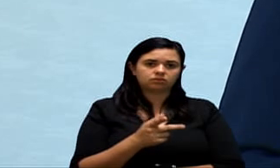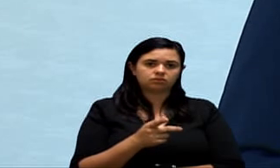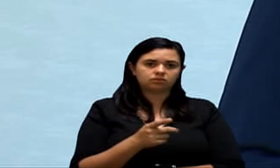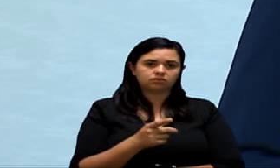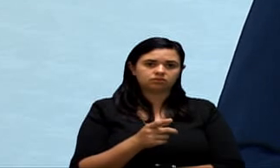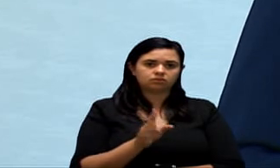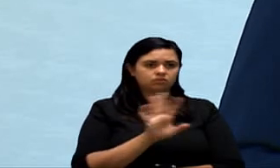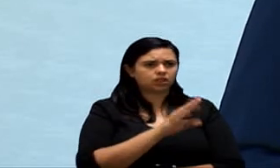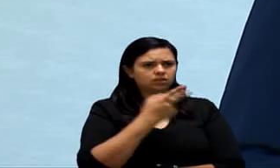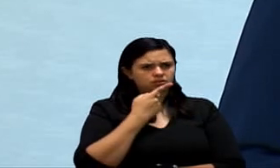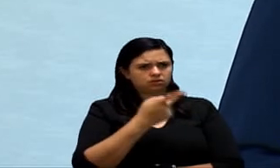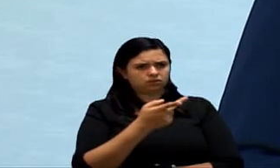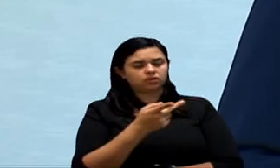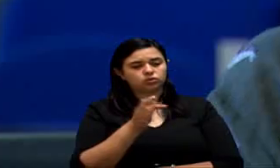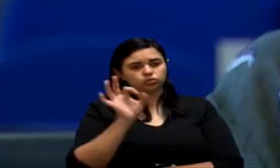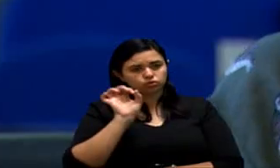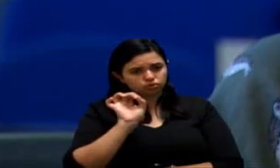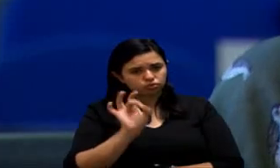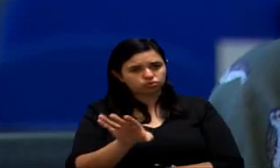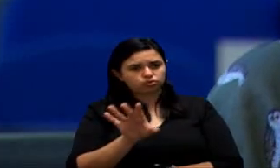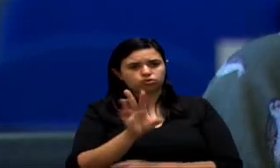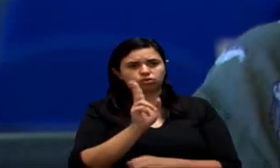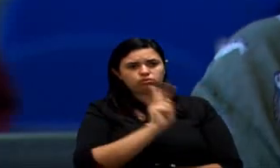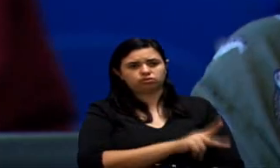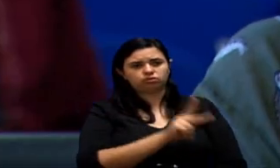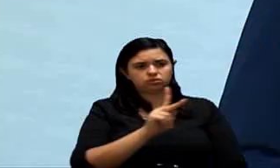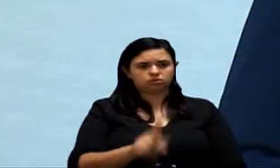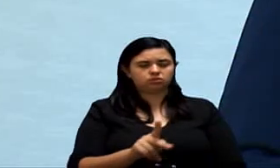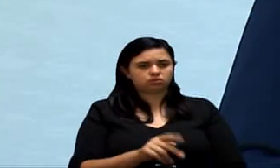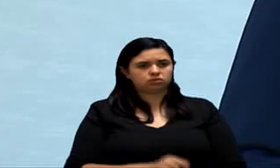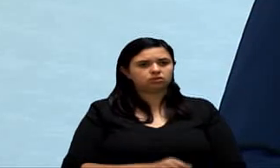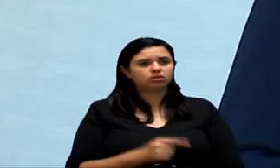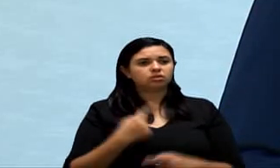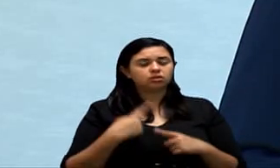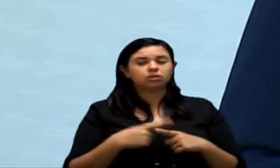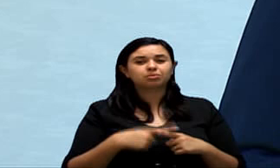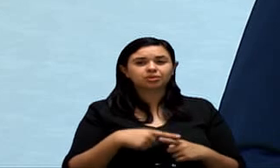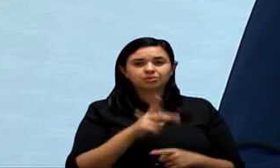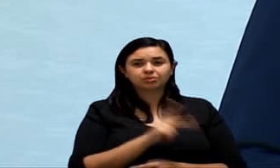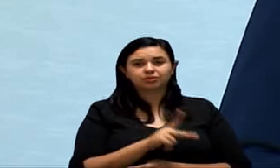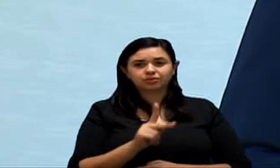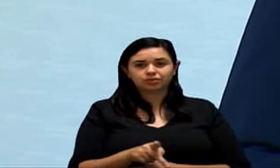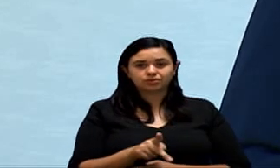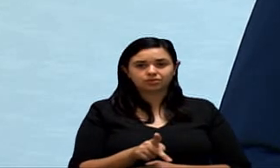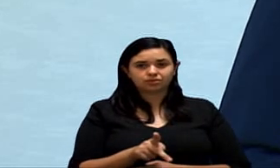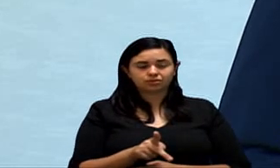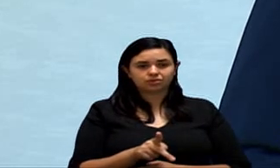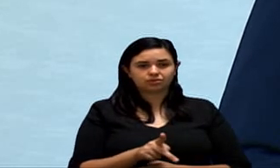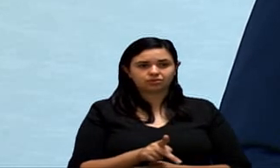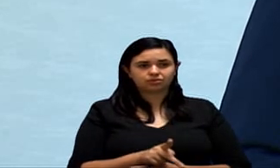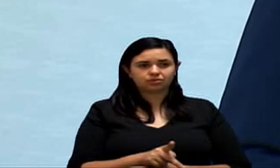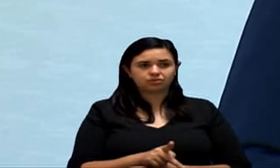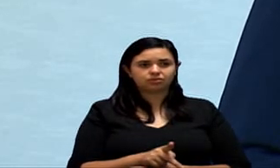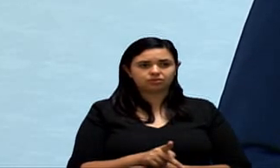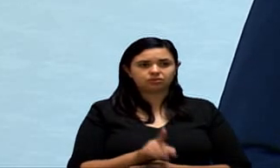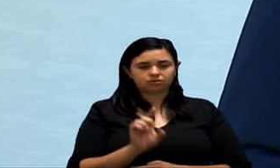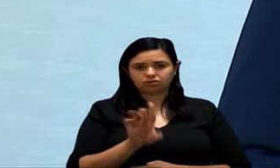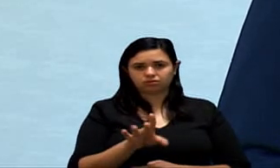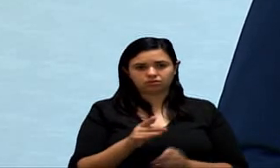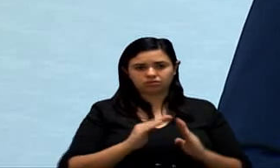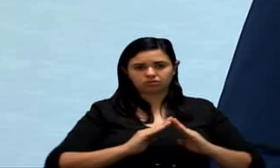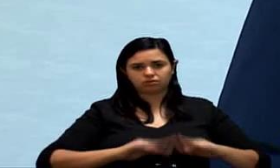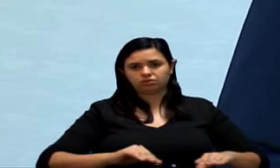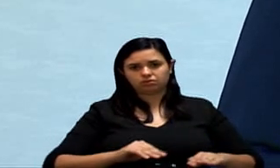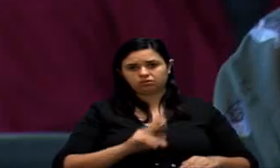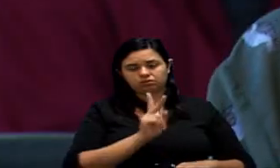servidores aposentados. Mas especificamente dos professores. É porque do professor ele é importante... Mas é só dos professores que está pedindo. É, mas então